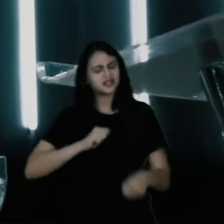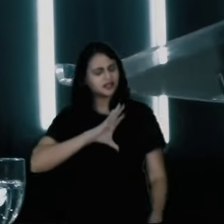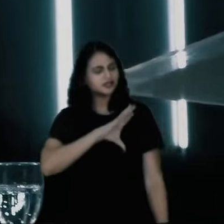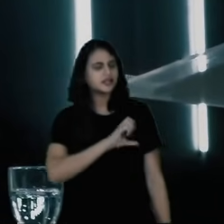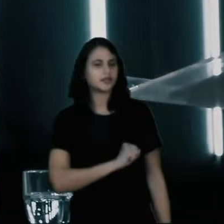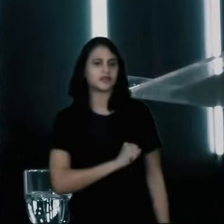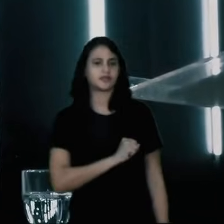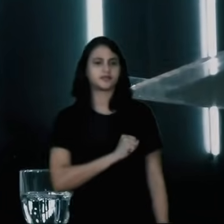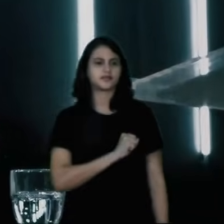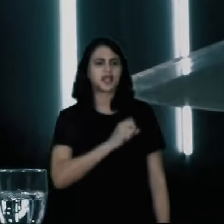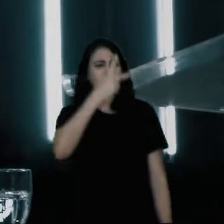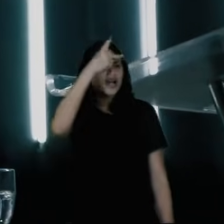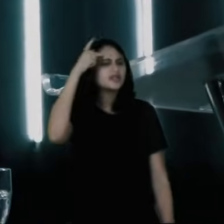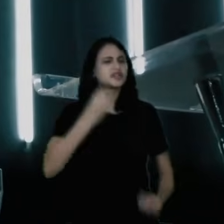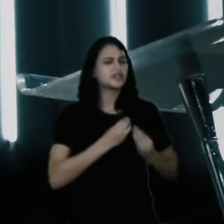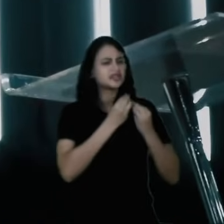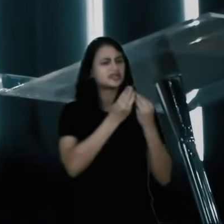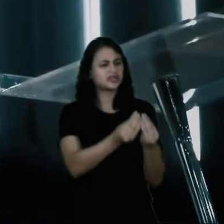que têm.